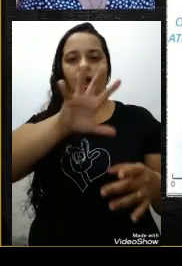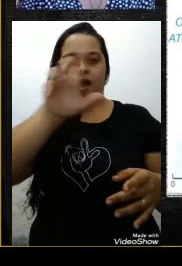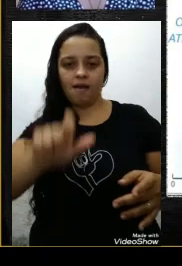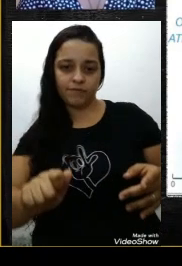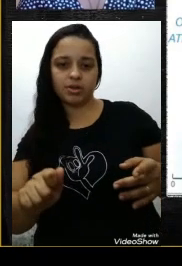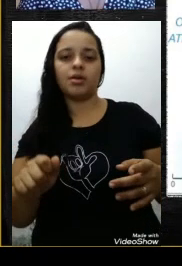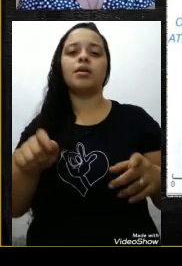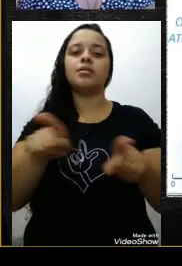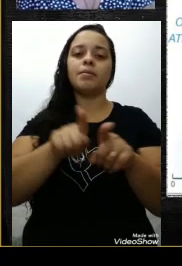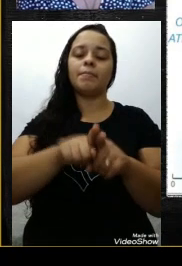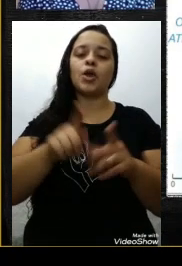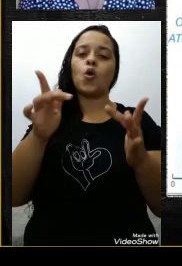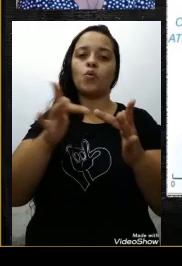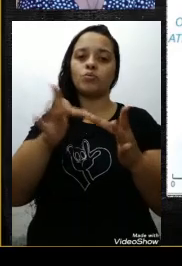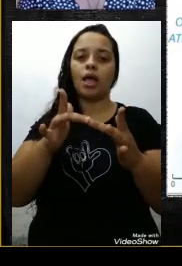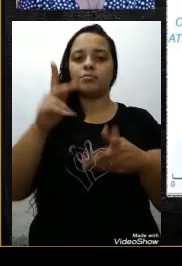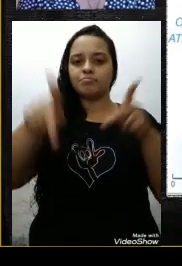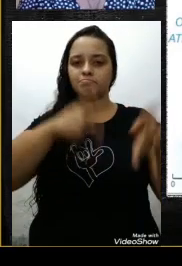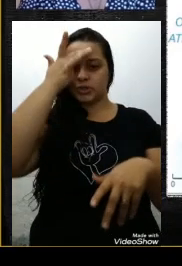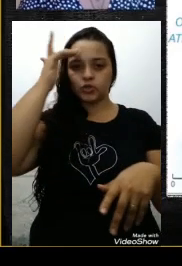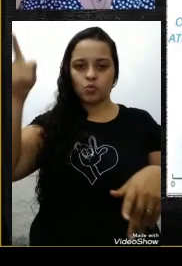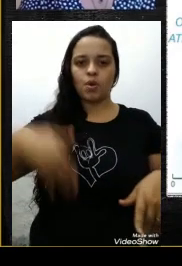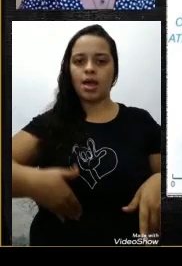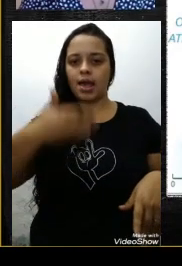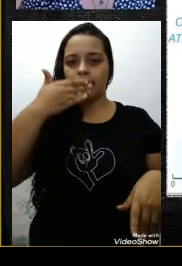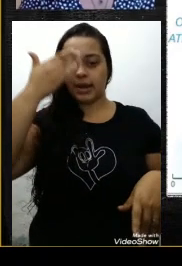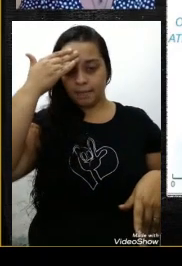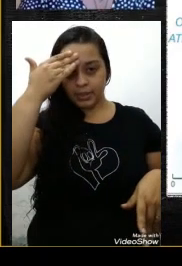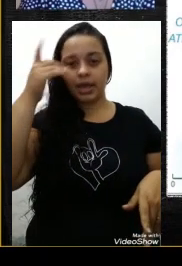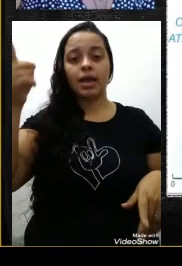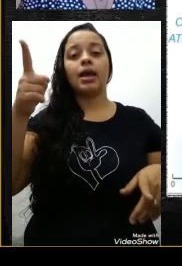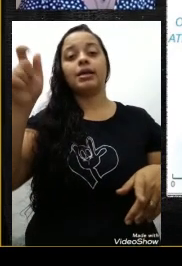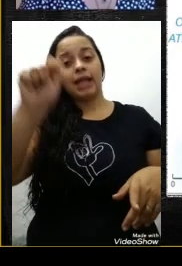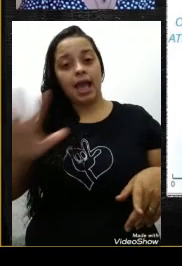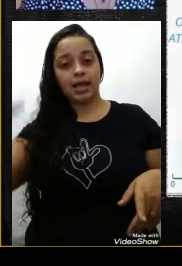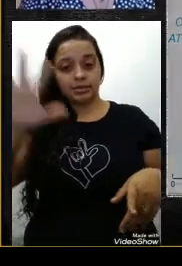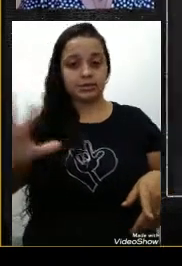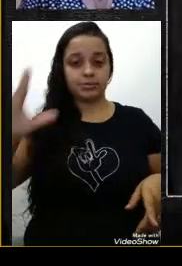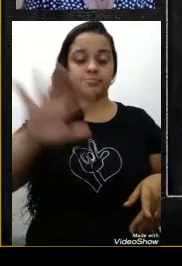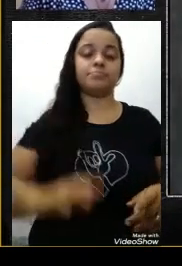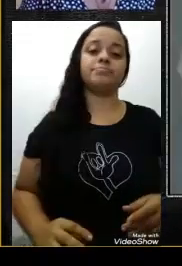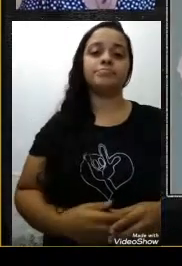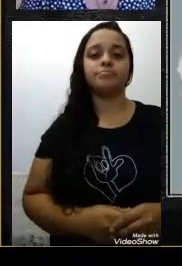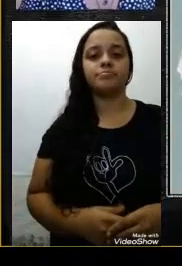com os povos africanos e com os povos da Península Arábica e da